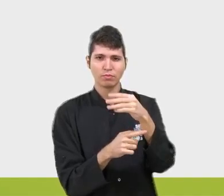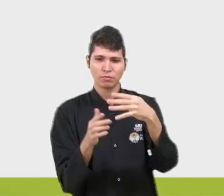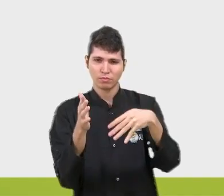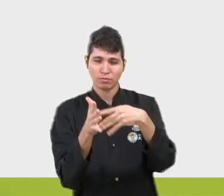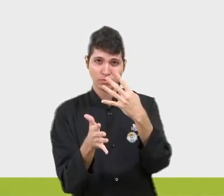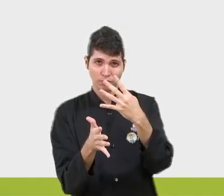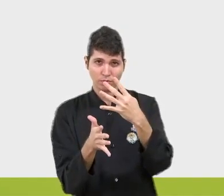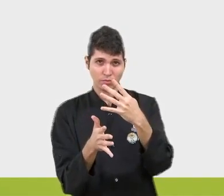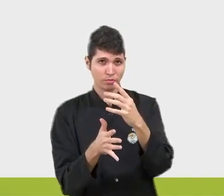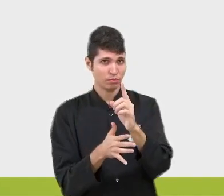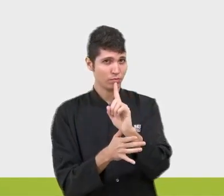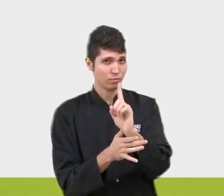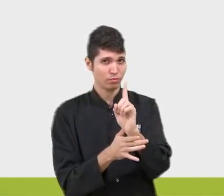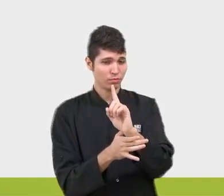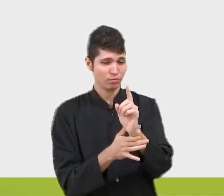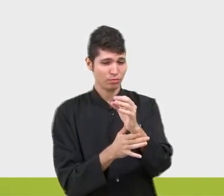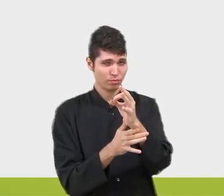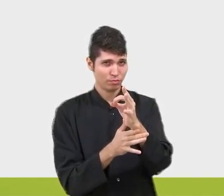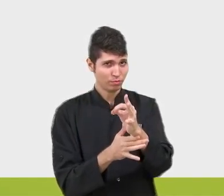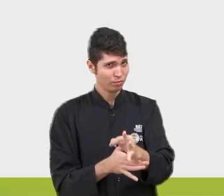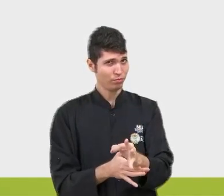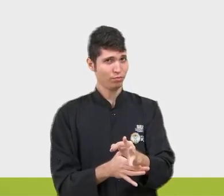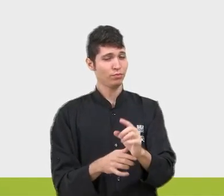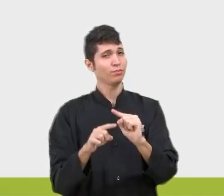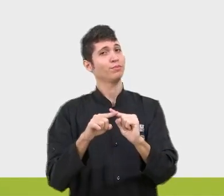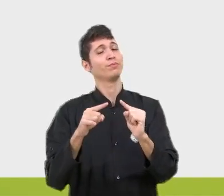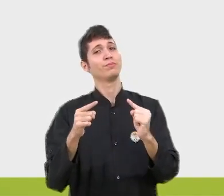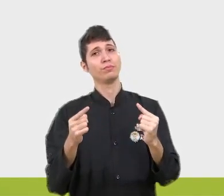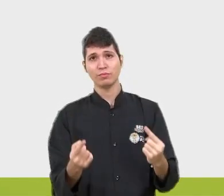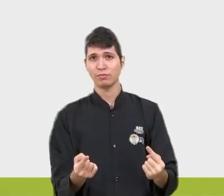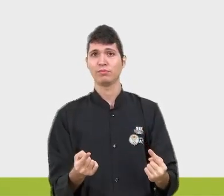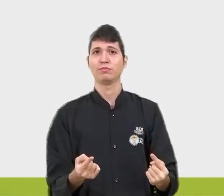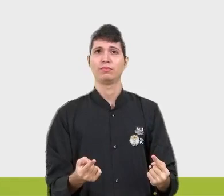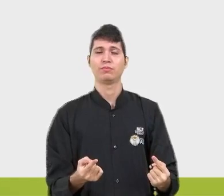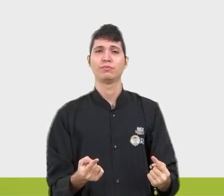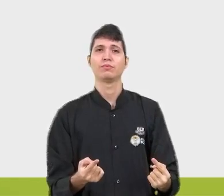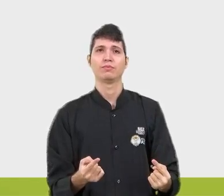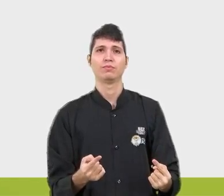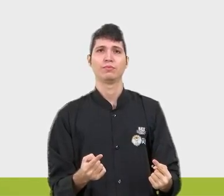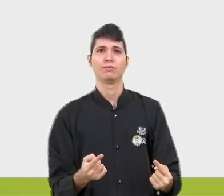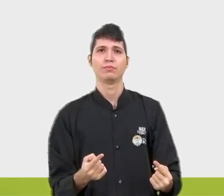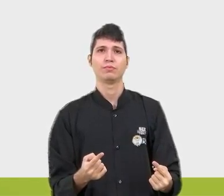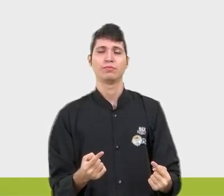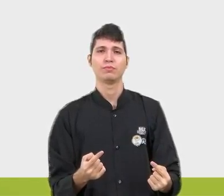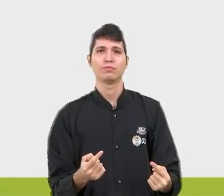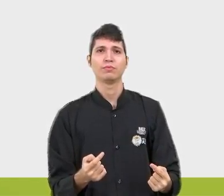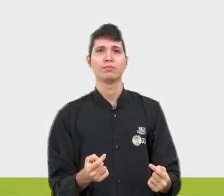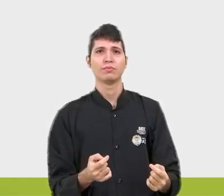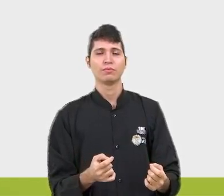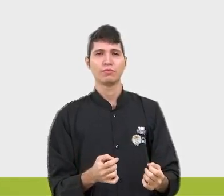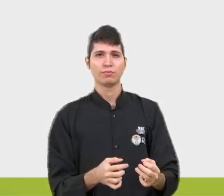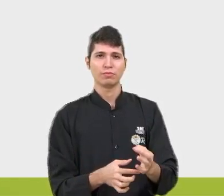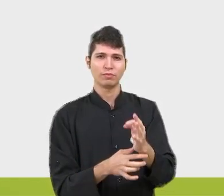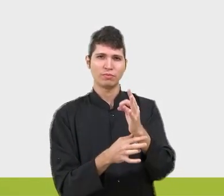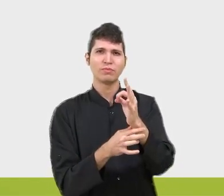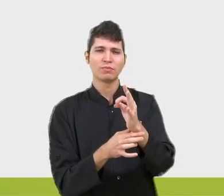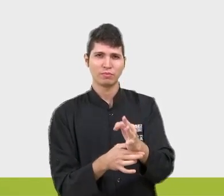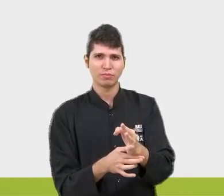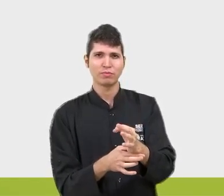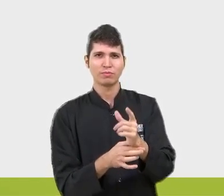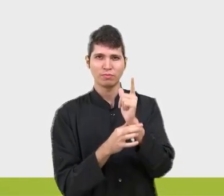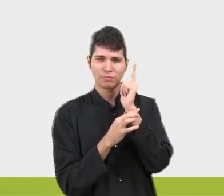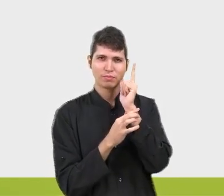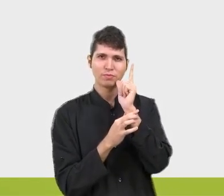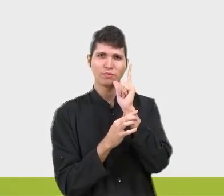é adequado, mas se viu aí como algo pontual. Então, mesmo assim,